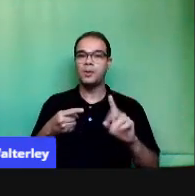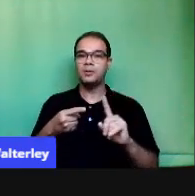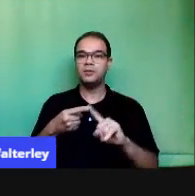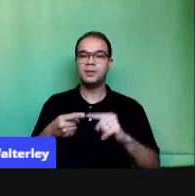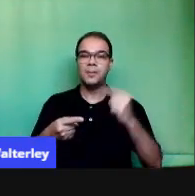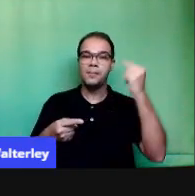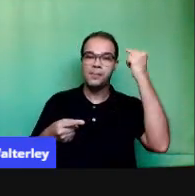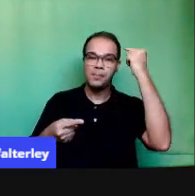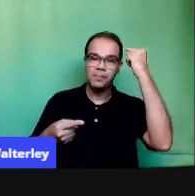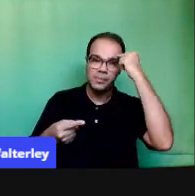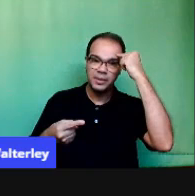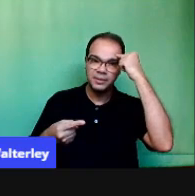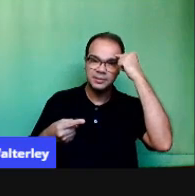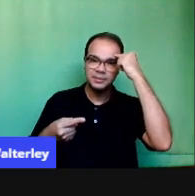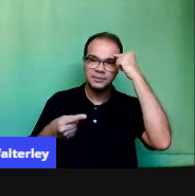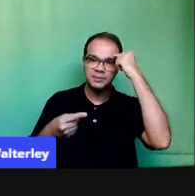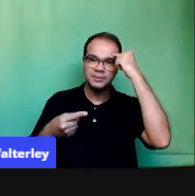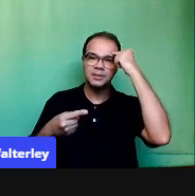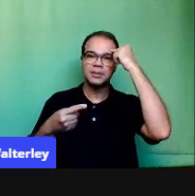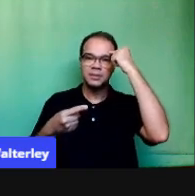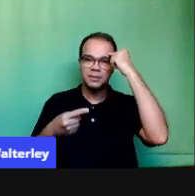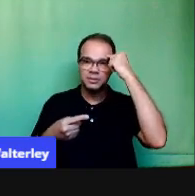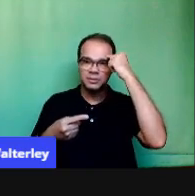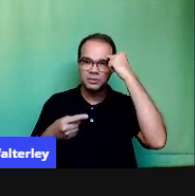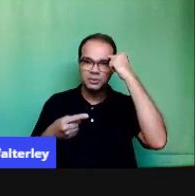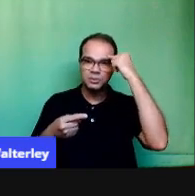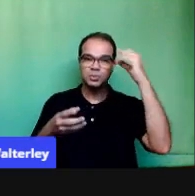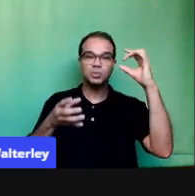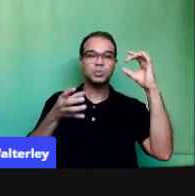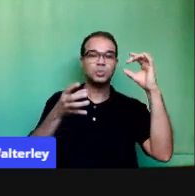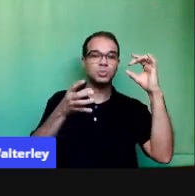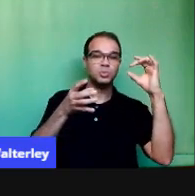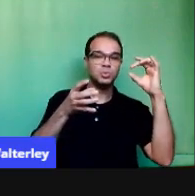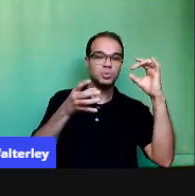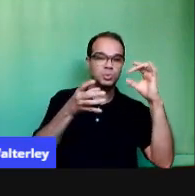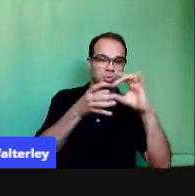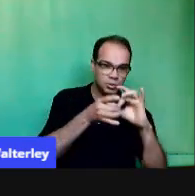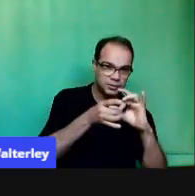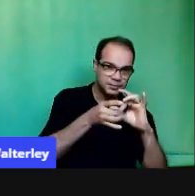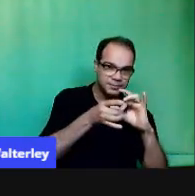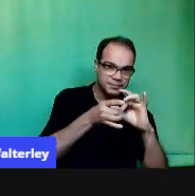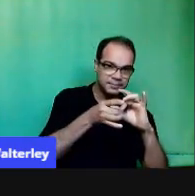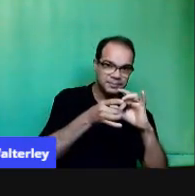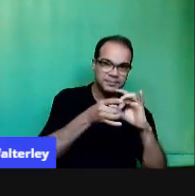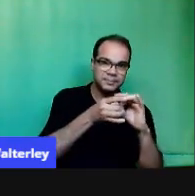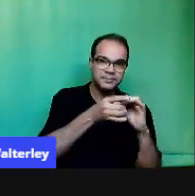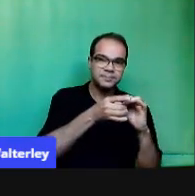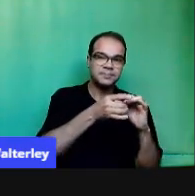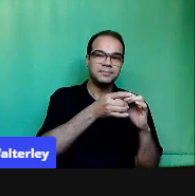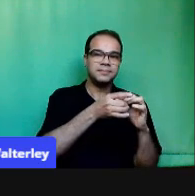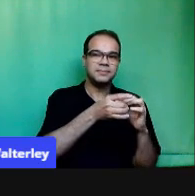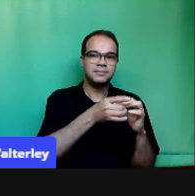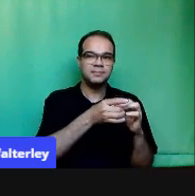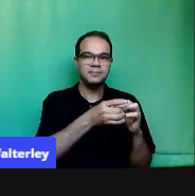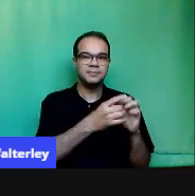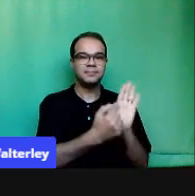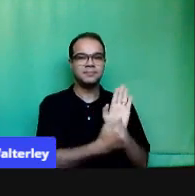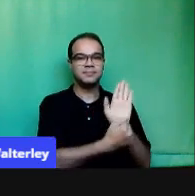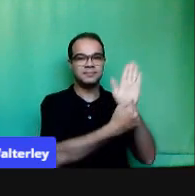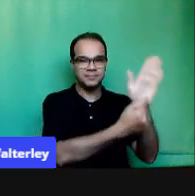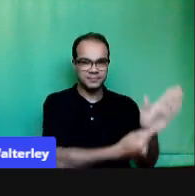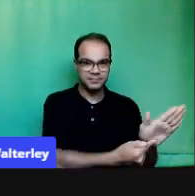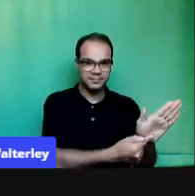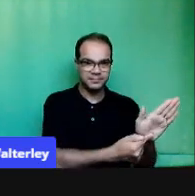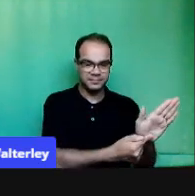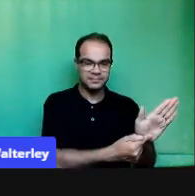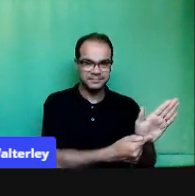e compartilhe. Como que nós iremos fazer essa metodologia? Inicialmente, nós iremos separar nossa classe em grupos. Então, nós